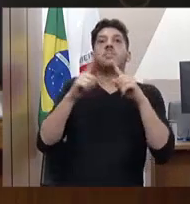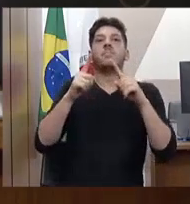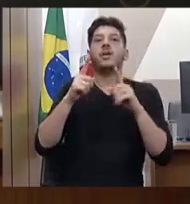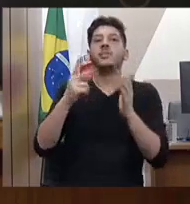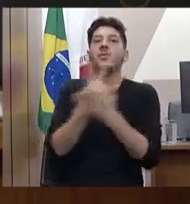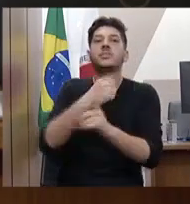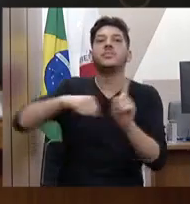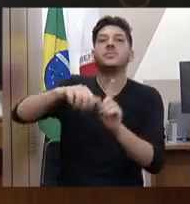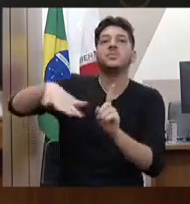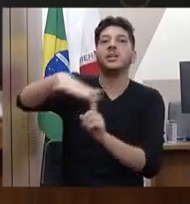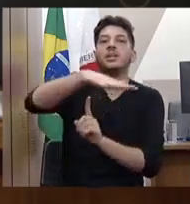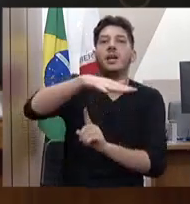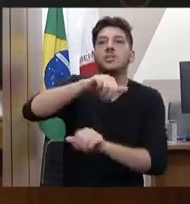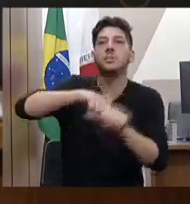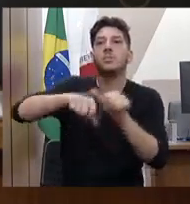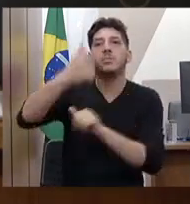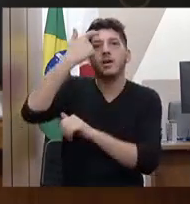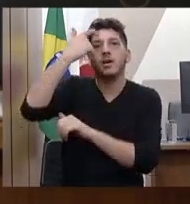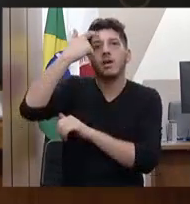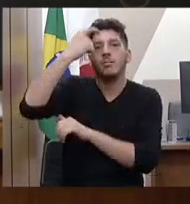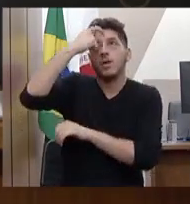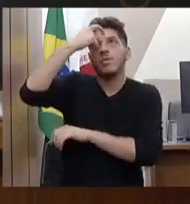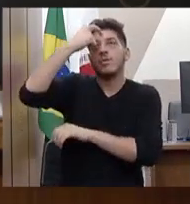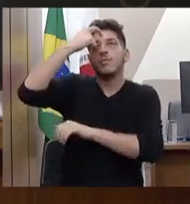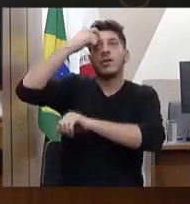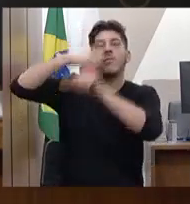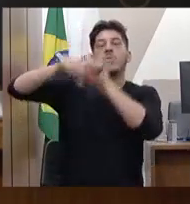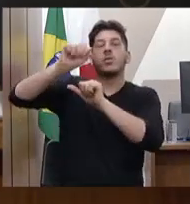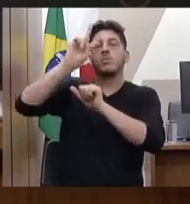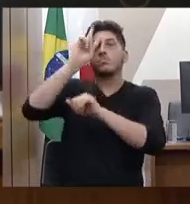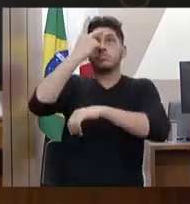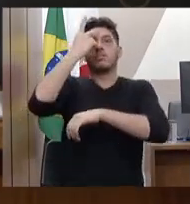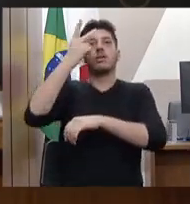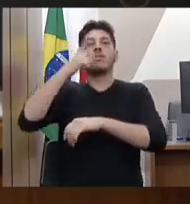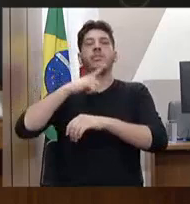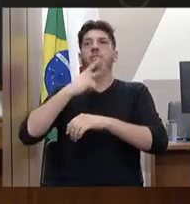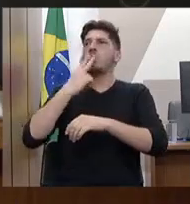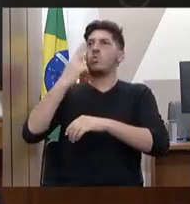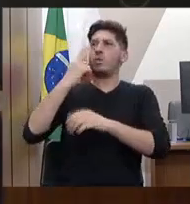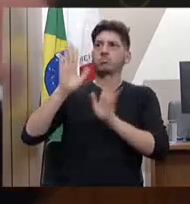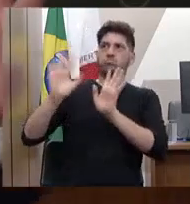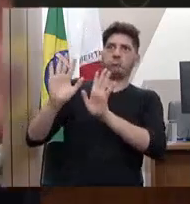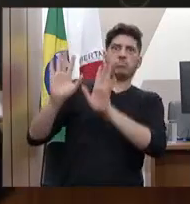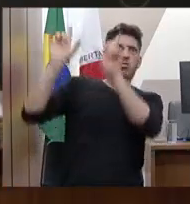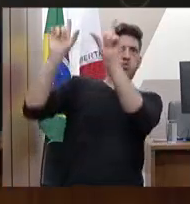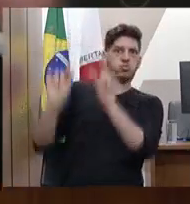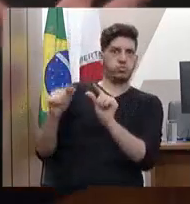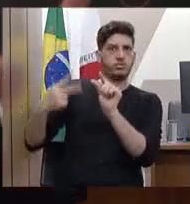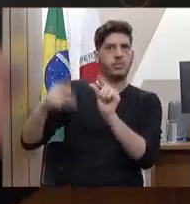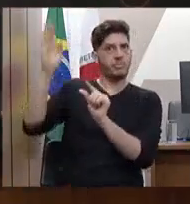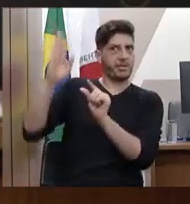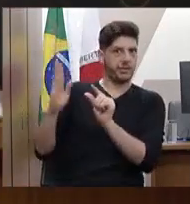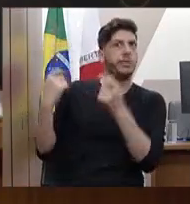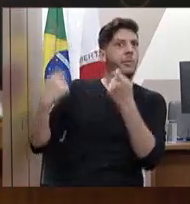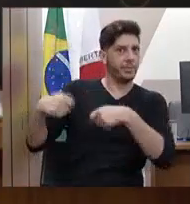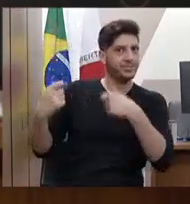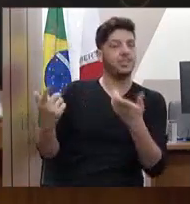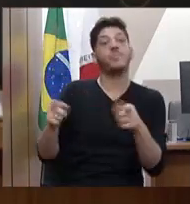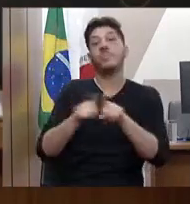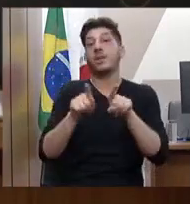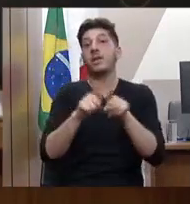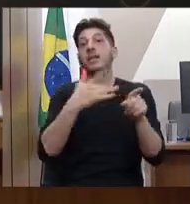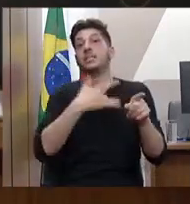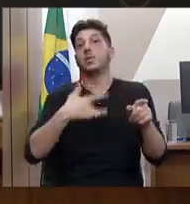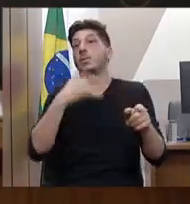conseguiu reduzir de forma muito acentuada os problemas de tabagismo no Brasil e sem falar da questão da saúde dos